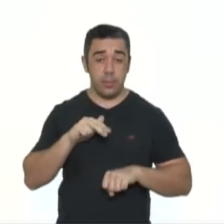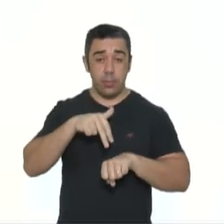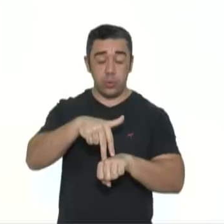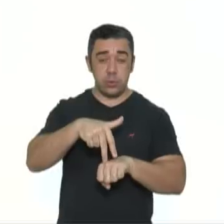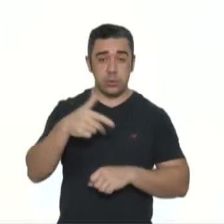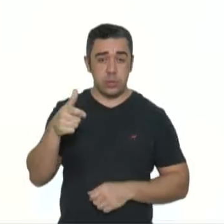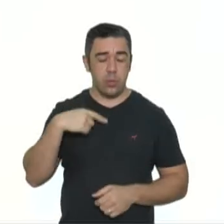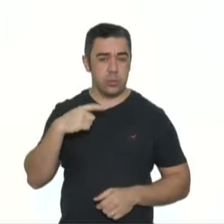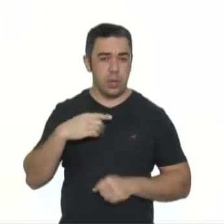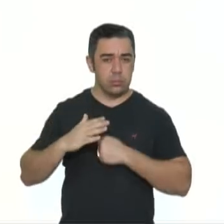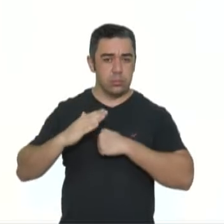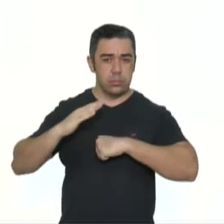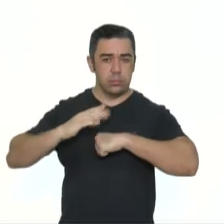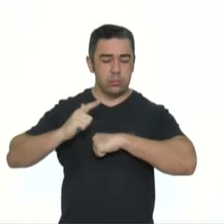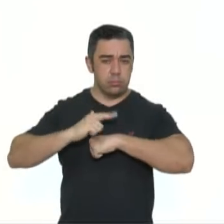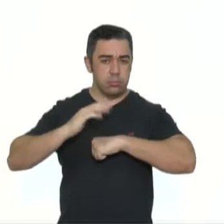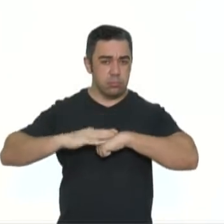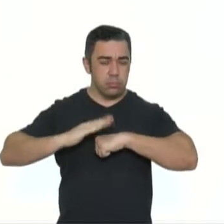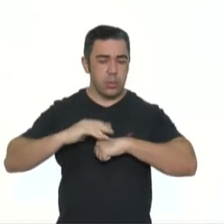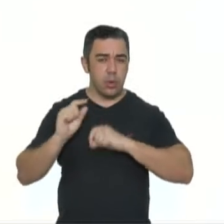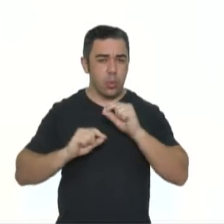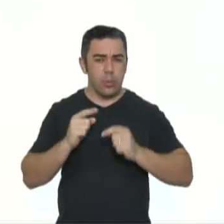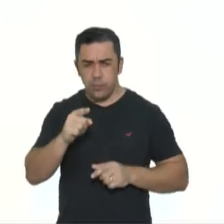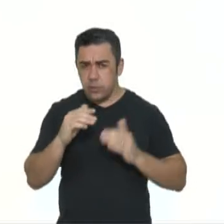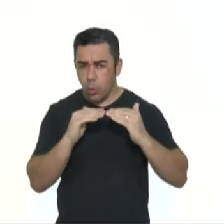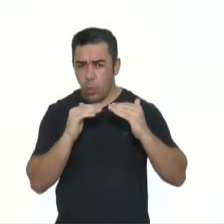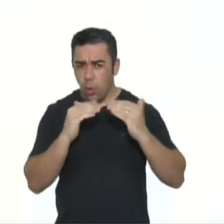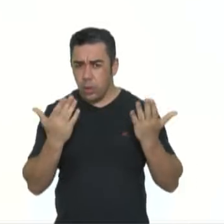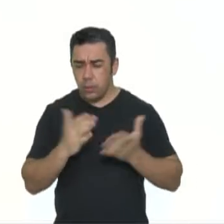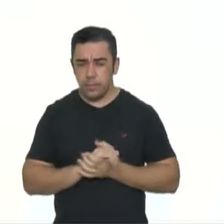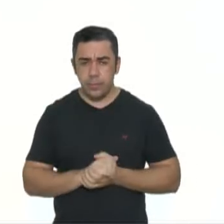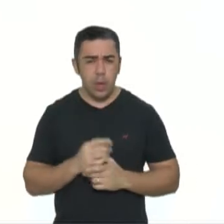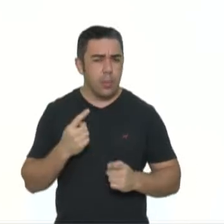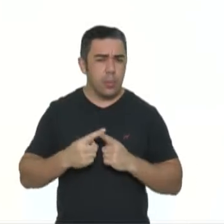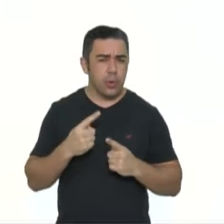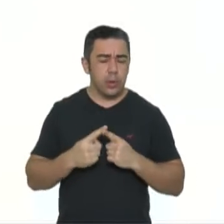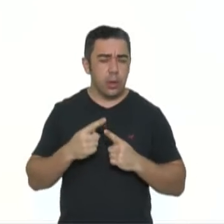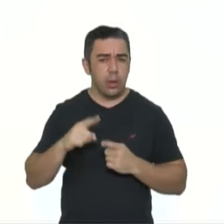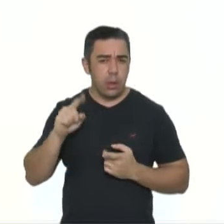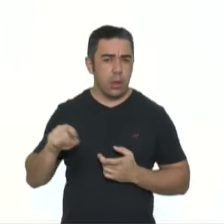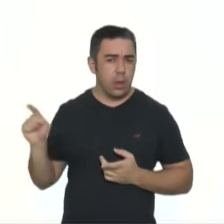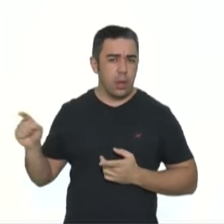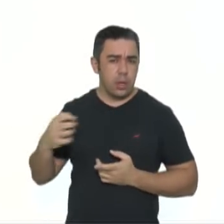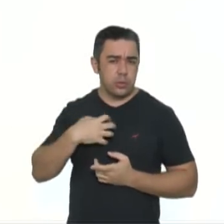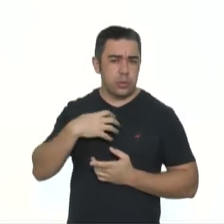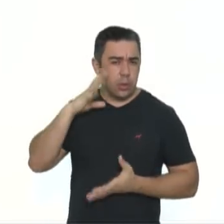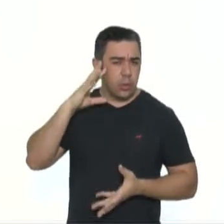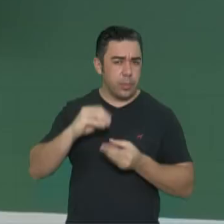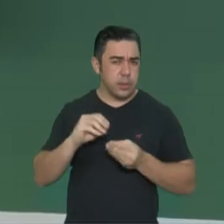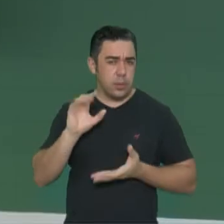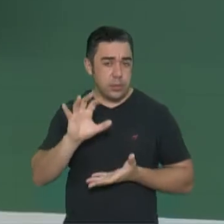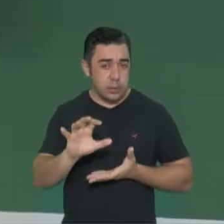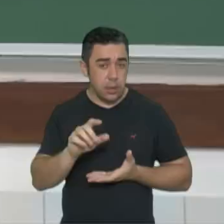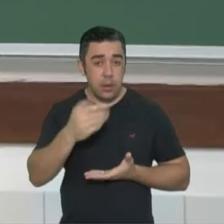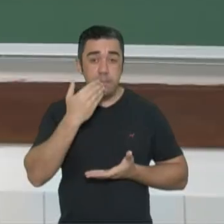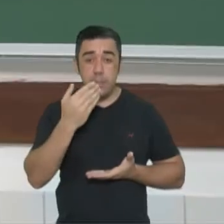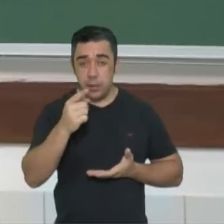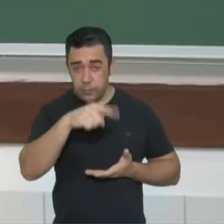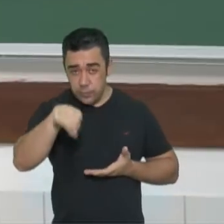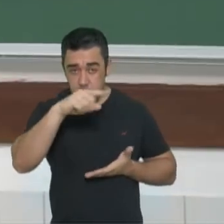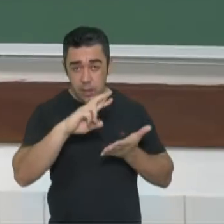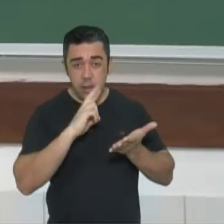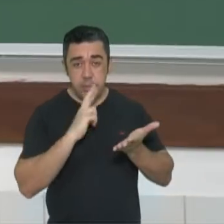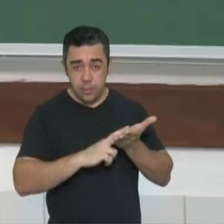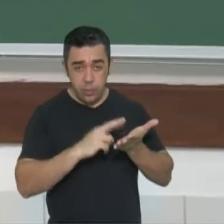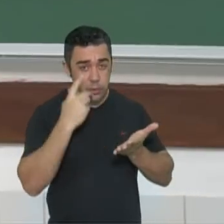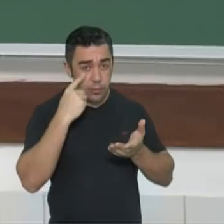posicionamento acerca da discussão. Você concorda com ele? Por quê e como se chega a esse entendimento? Então eu peço que vocês respondam e daqui a